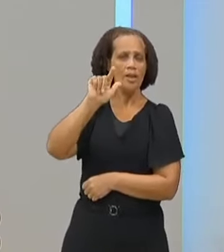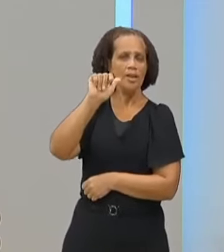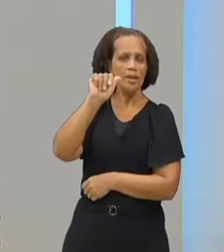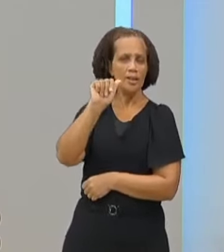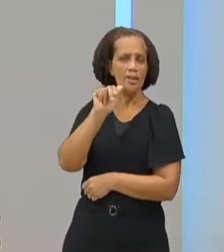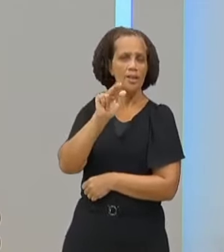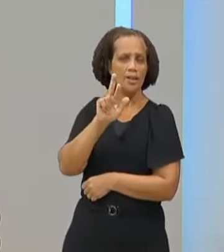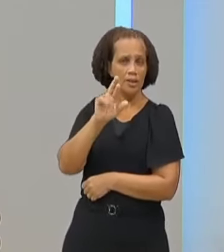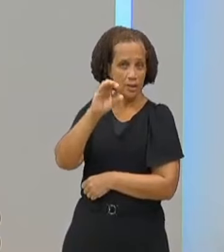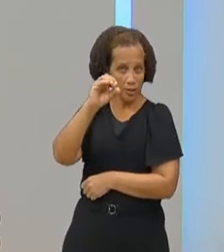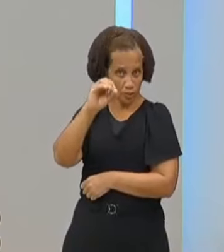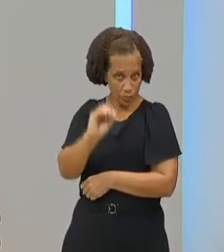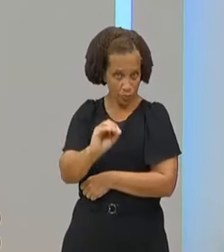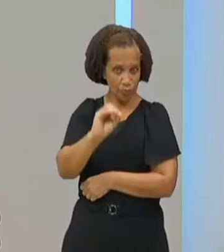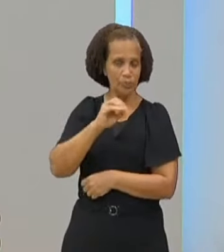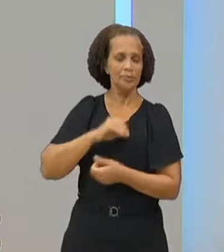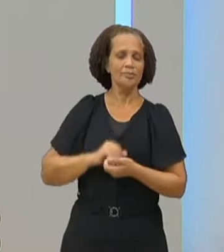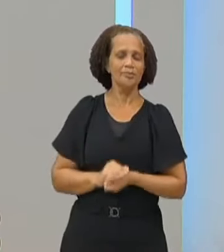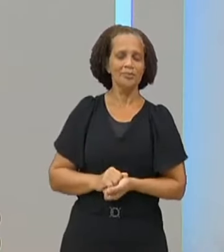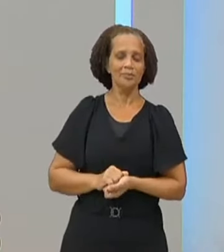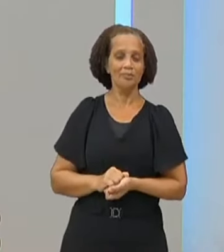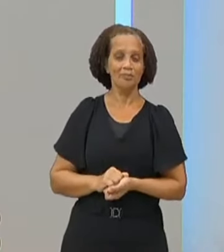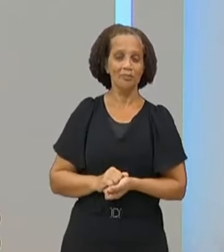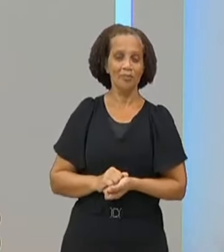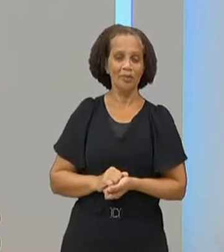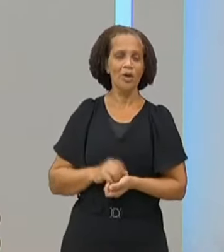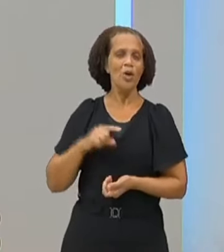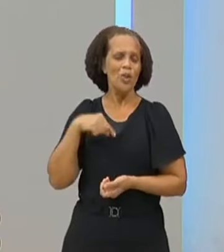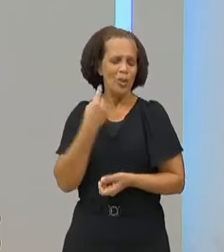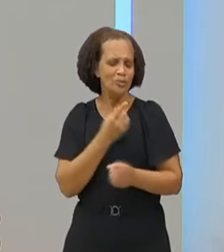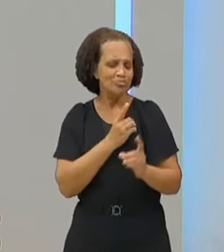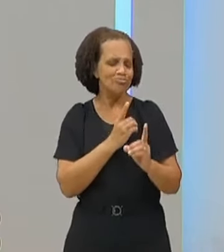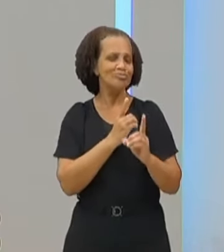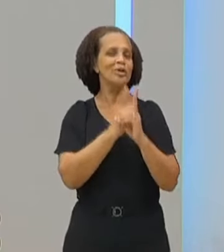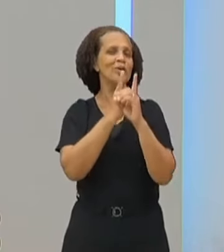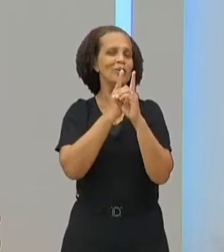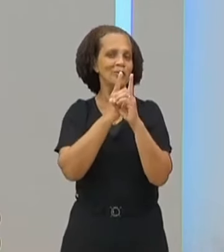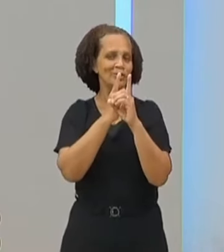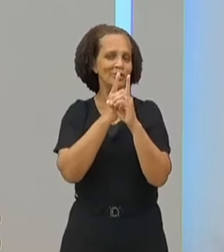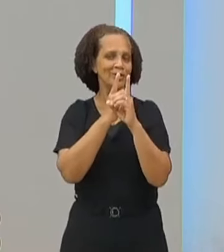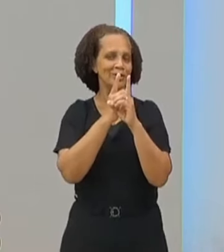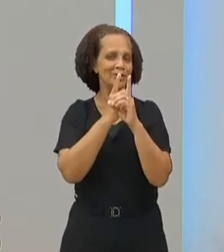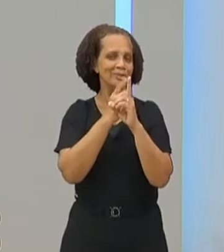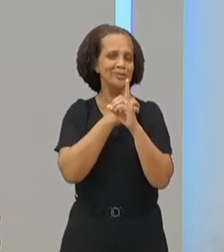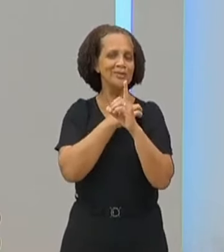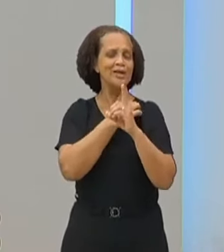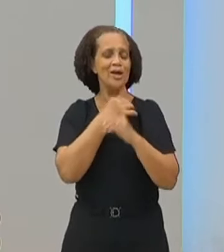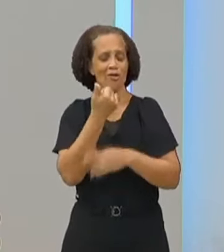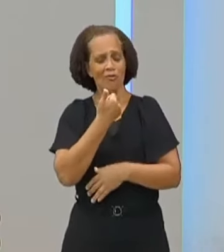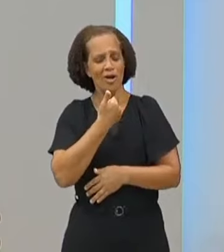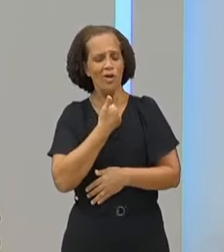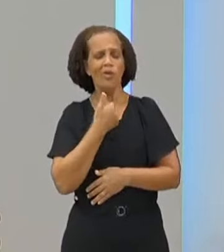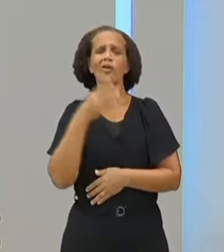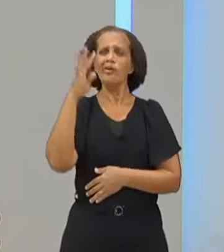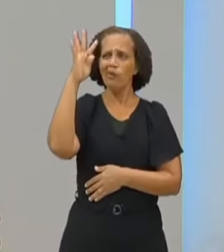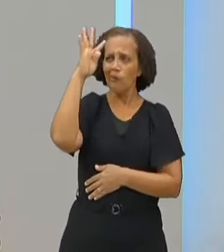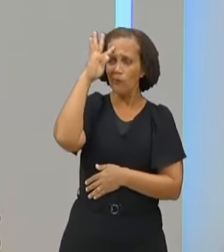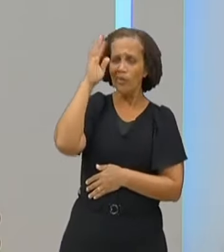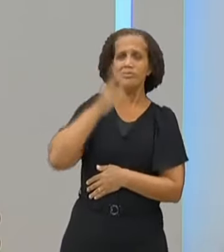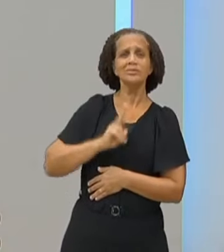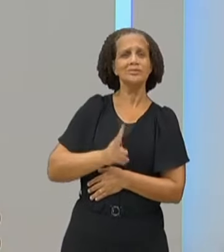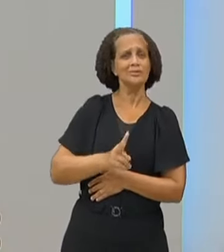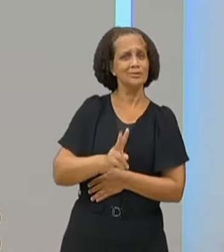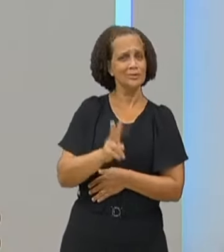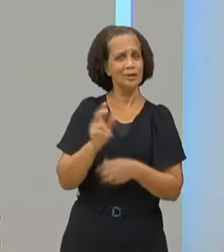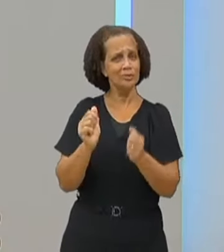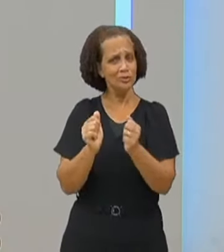bom poder ouvir aquele irmão que todas as quartas-feiras está conosco, cultuando ao Senhor. Deus